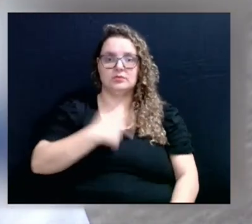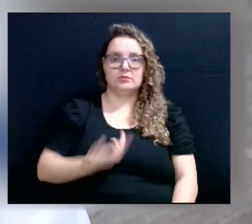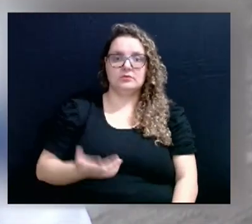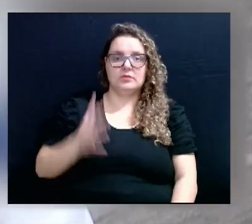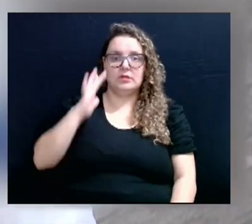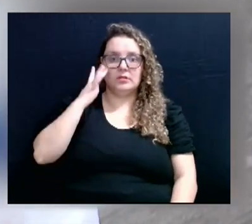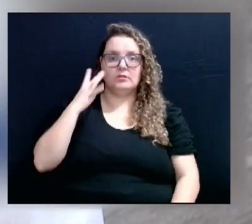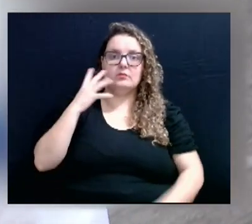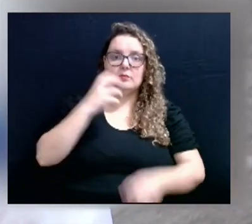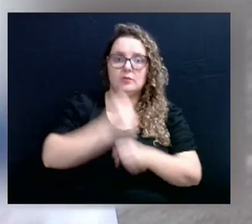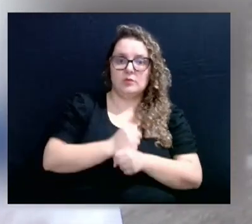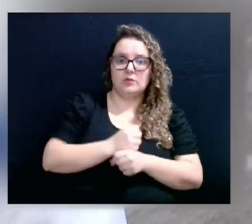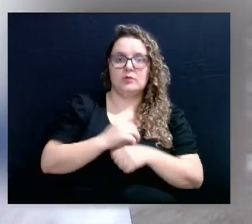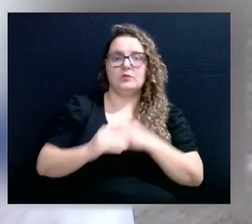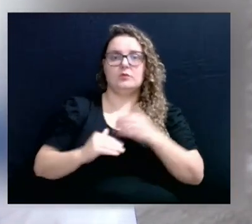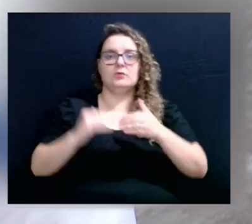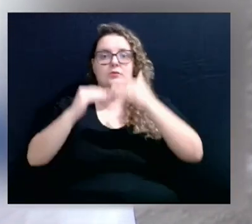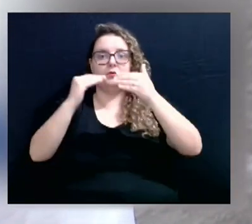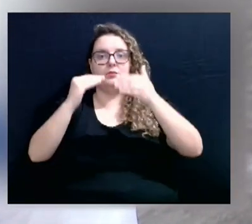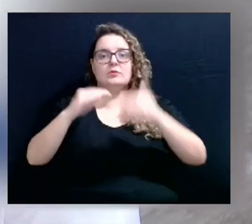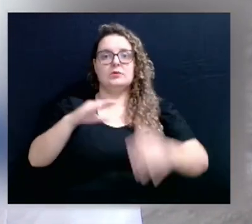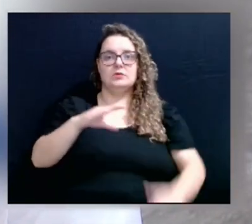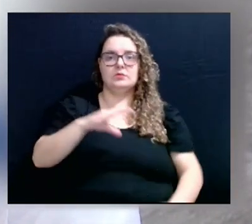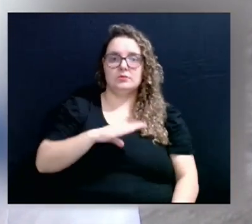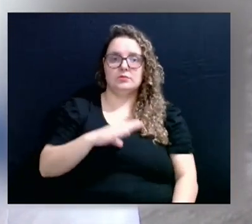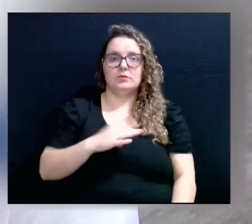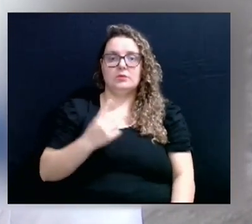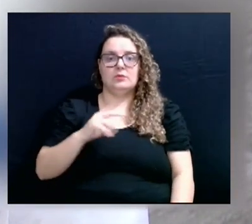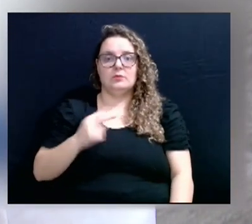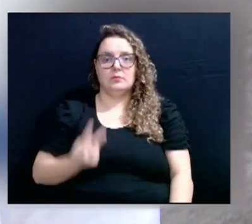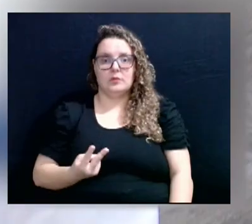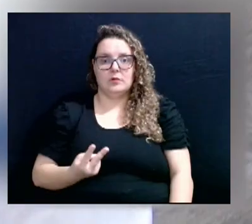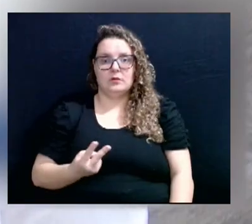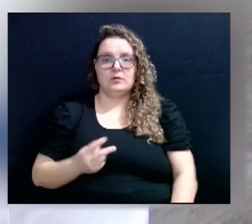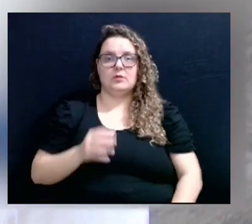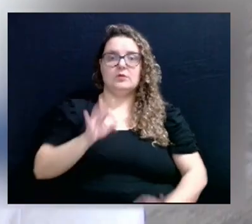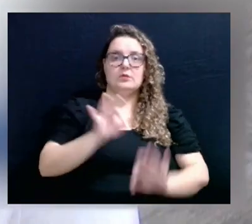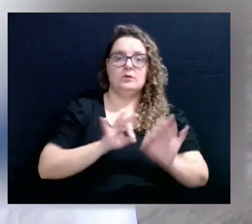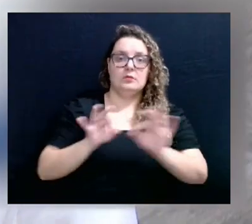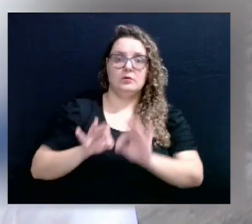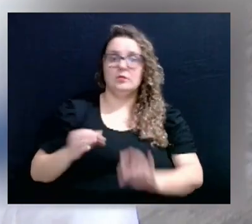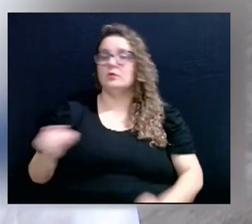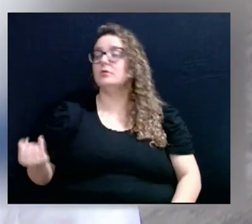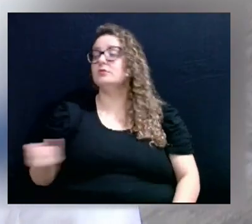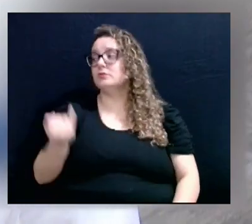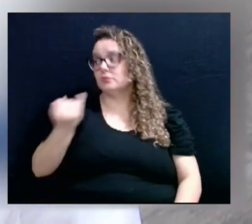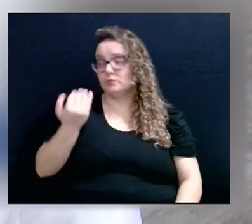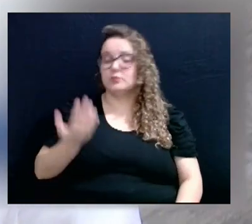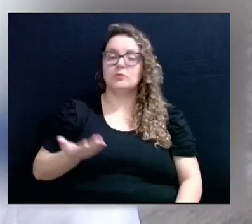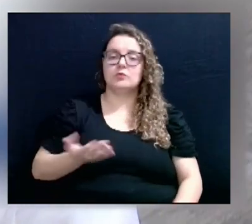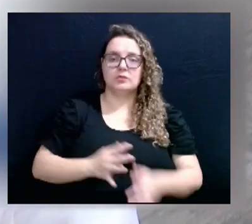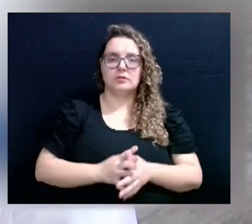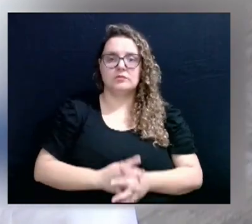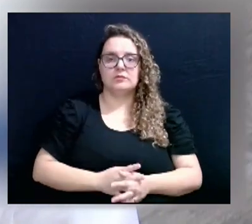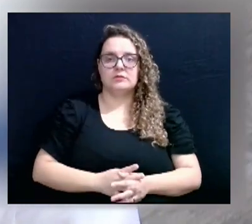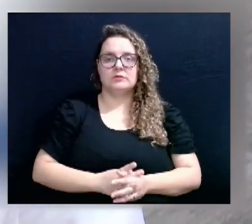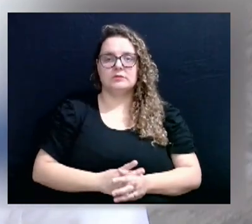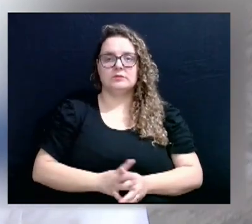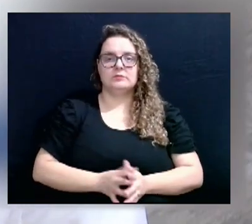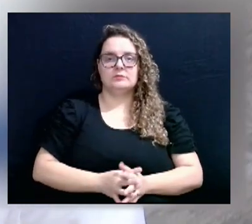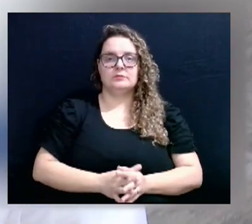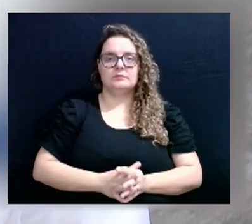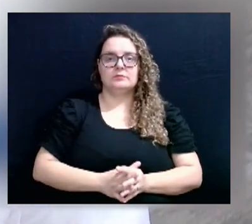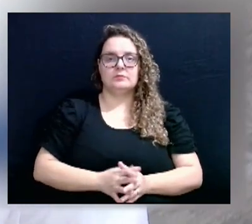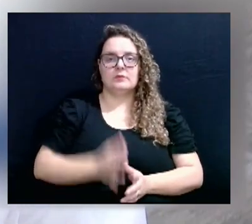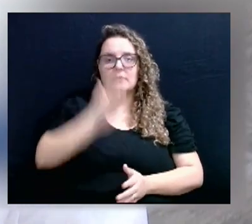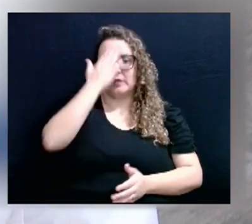desenvolvimento da cidade, uma vez que são projetos de relevância, né? E acredito que daqui para